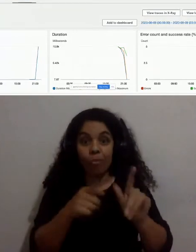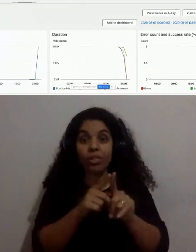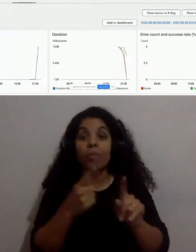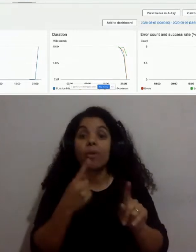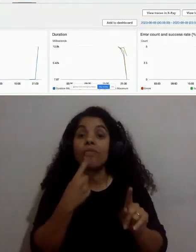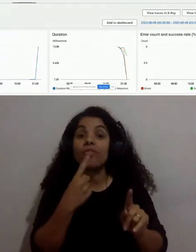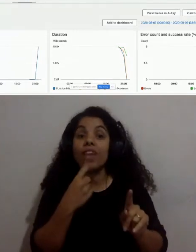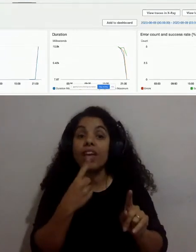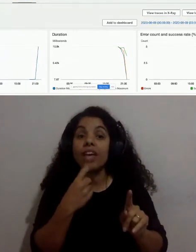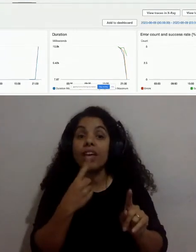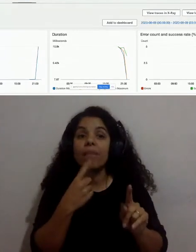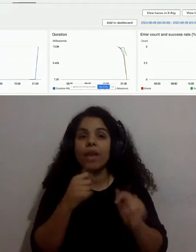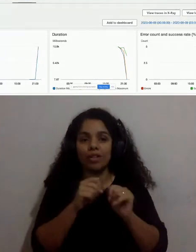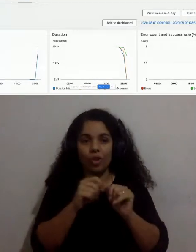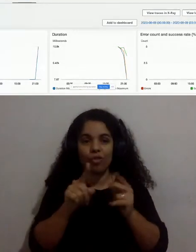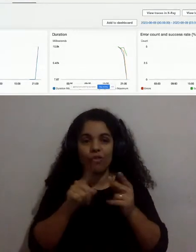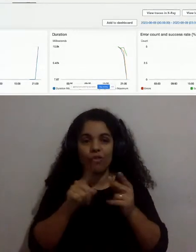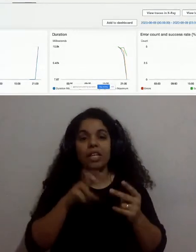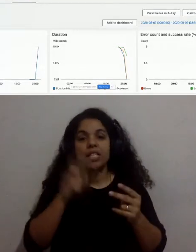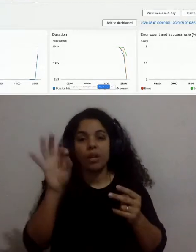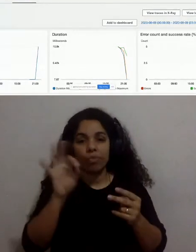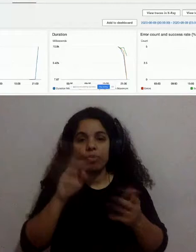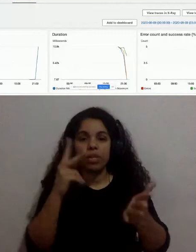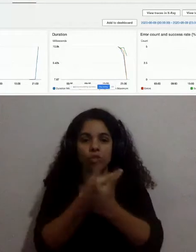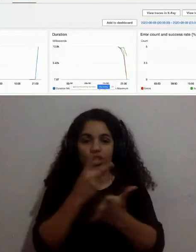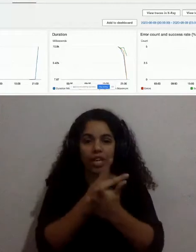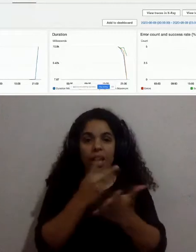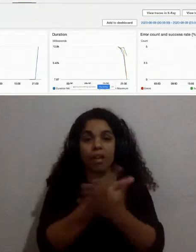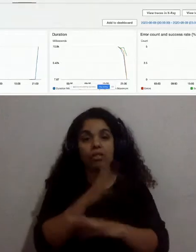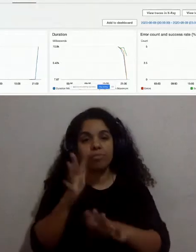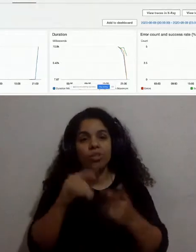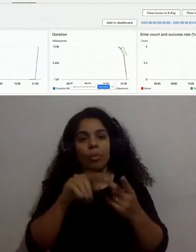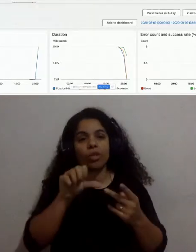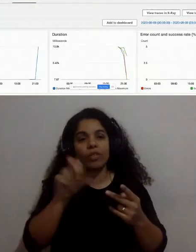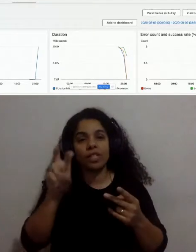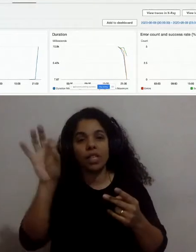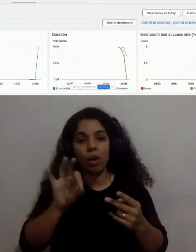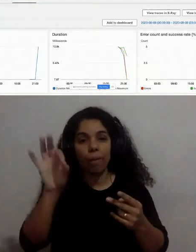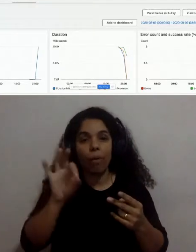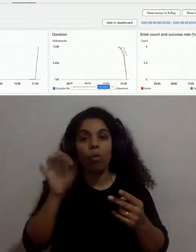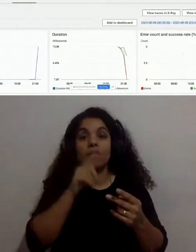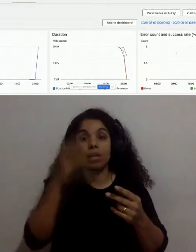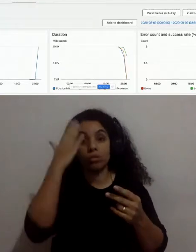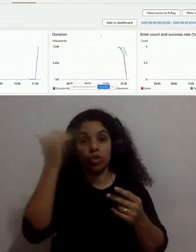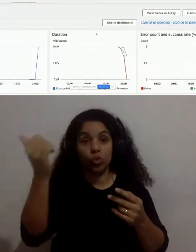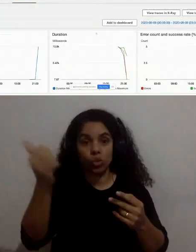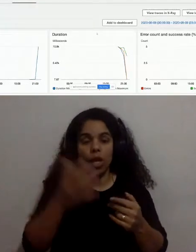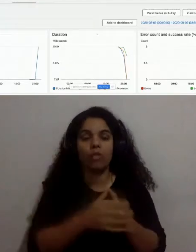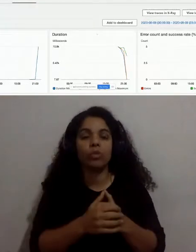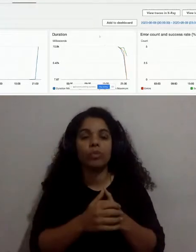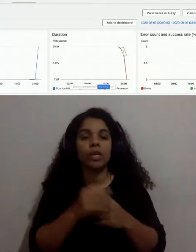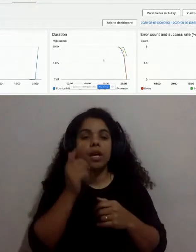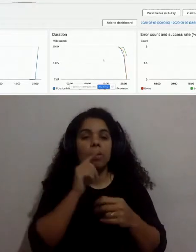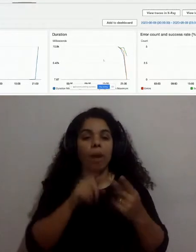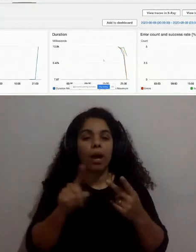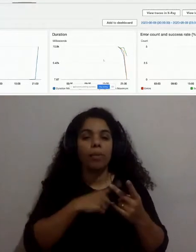fiz, tive 5% de erros, e mais ou menos 95% de sucesso para chamar